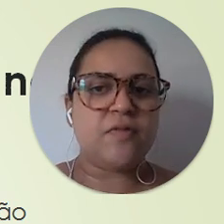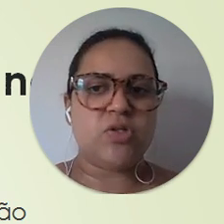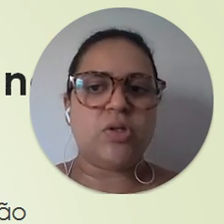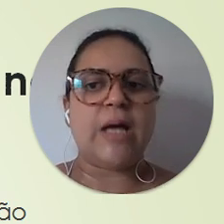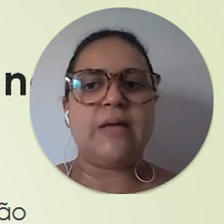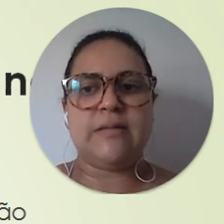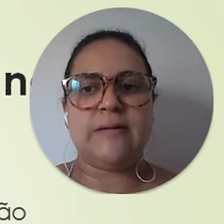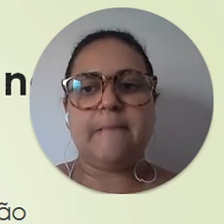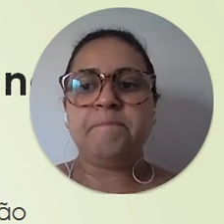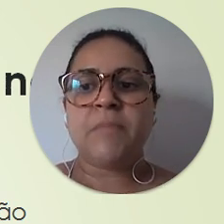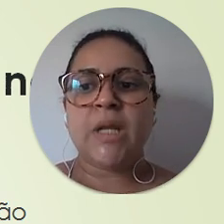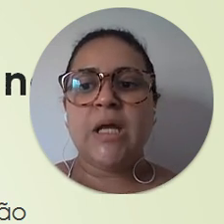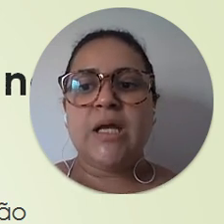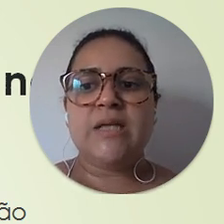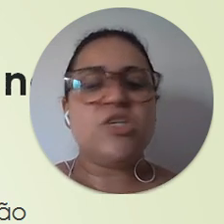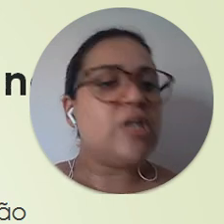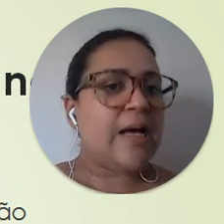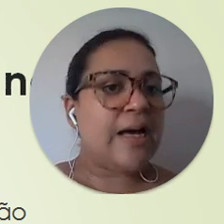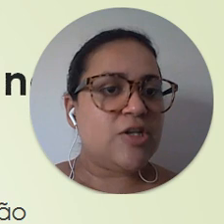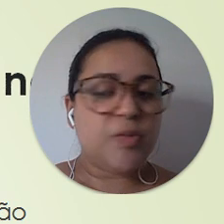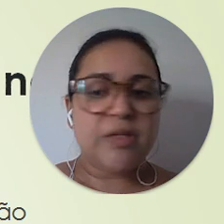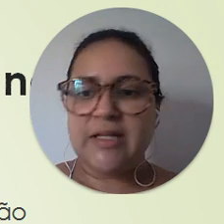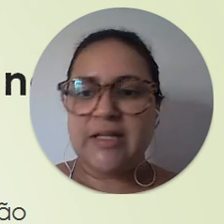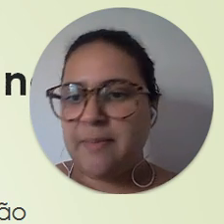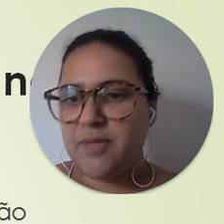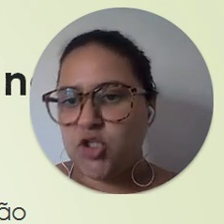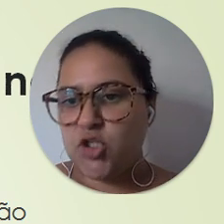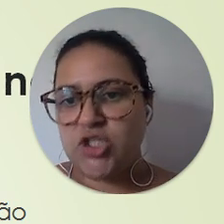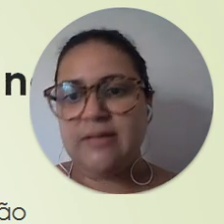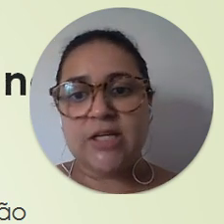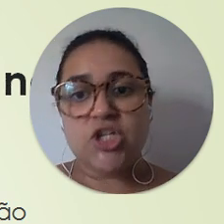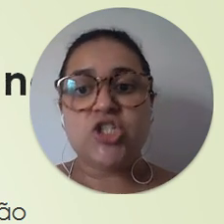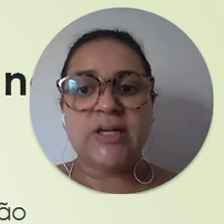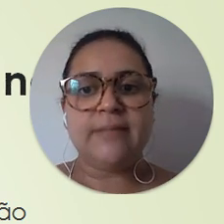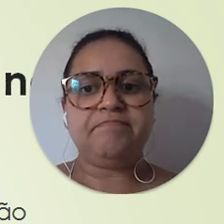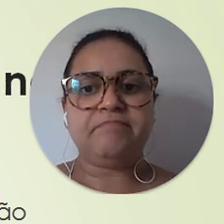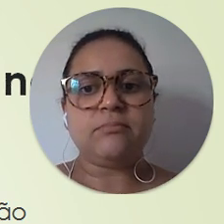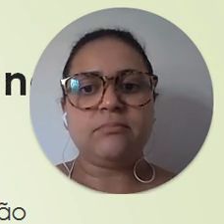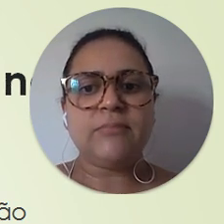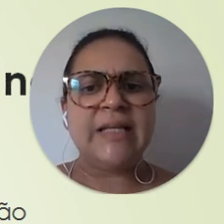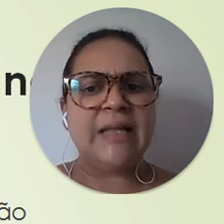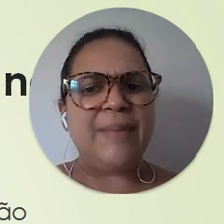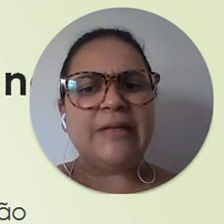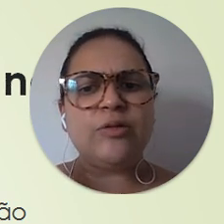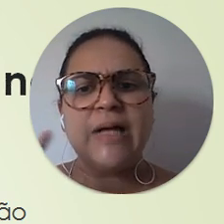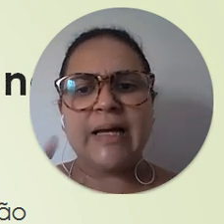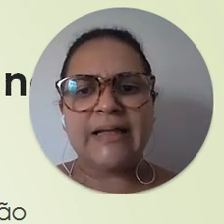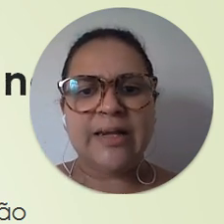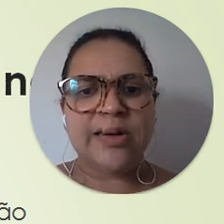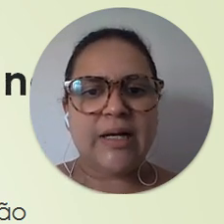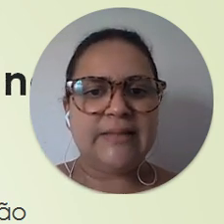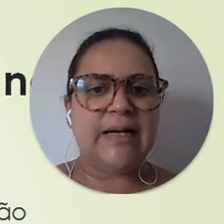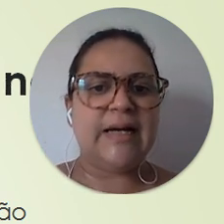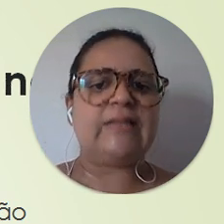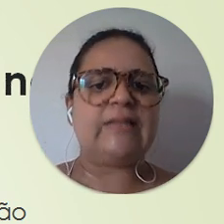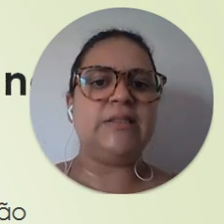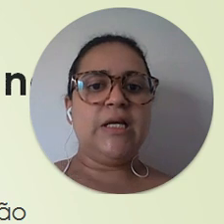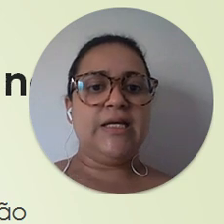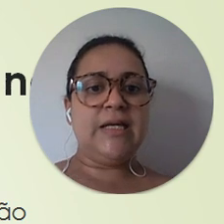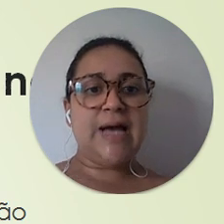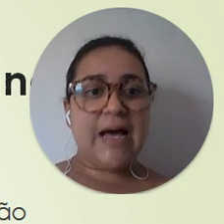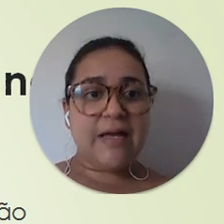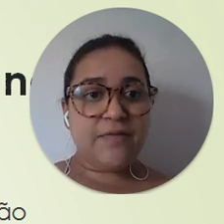quanto profissionais, né? Existem a disponibilidade de mapas 2D e 3D, dependendo da